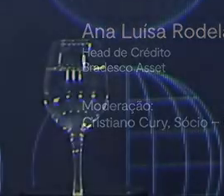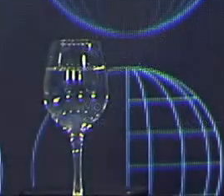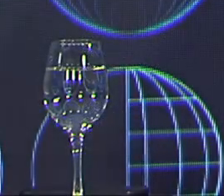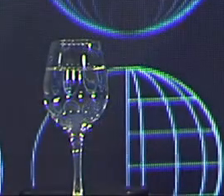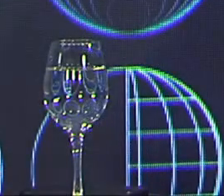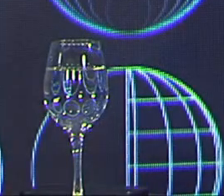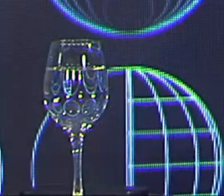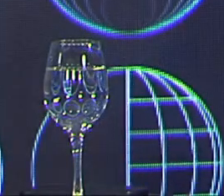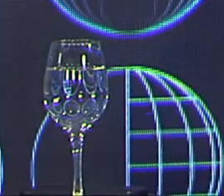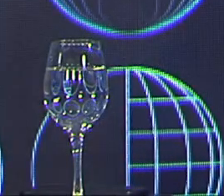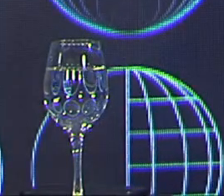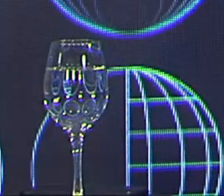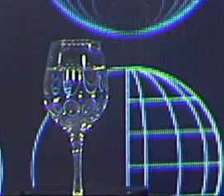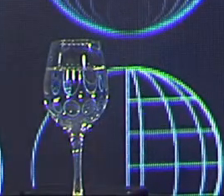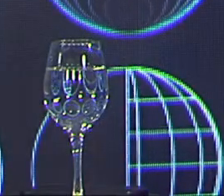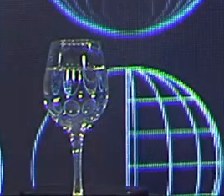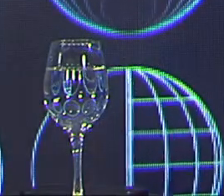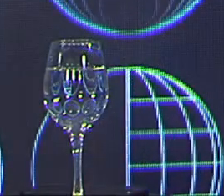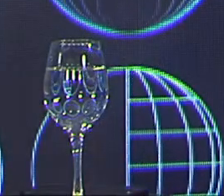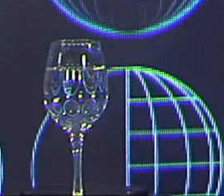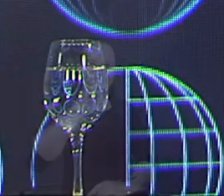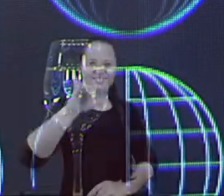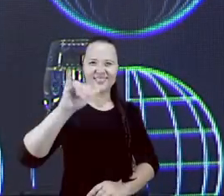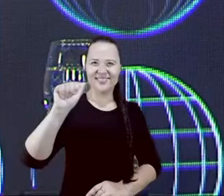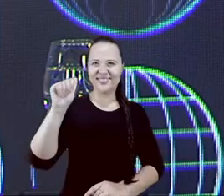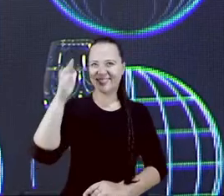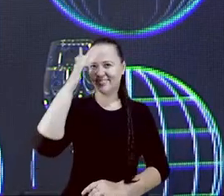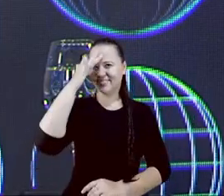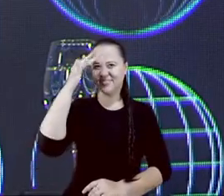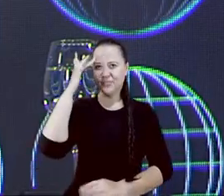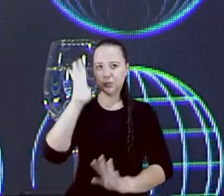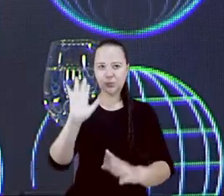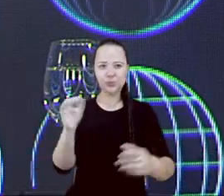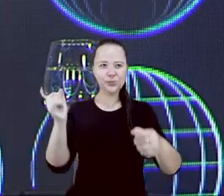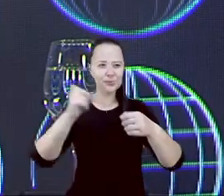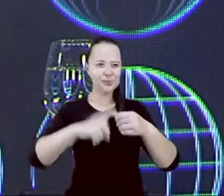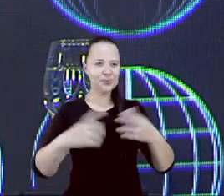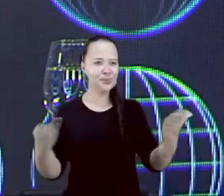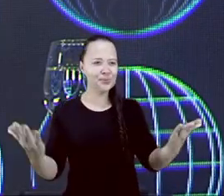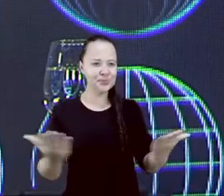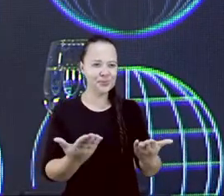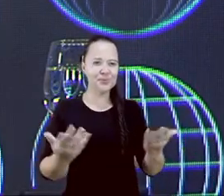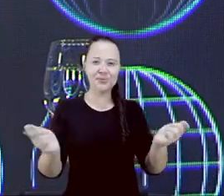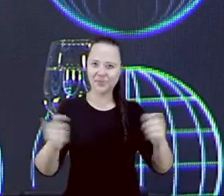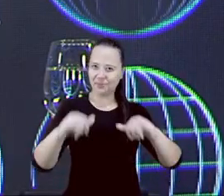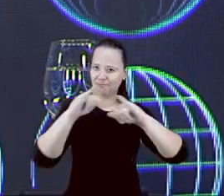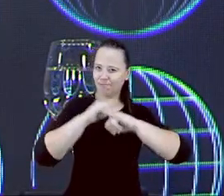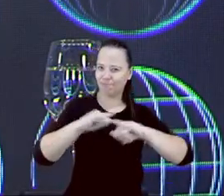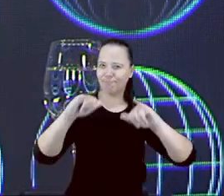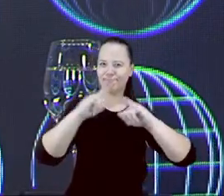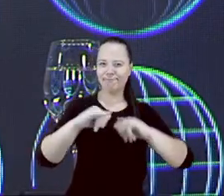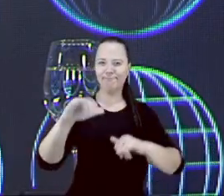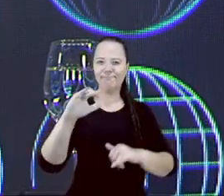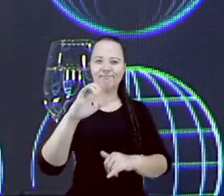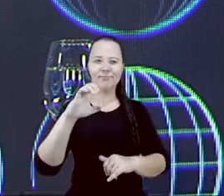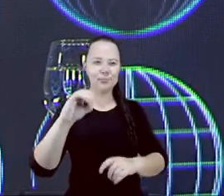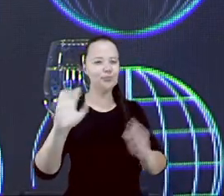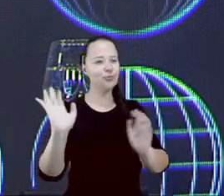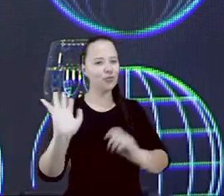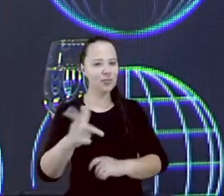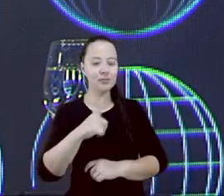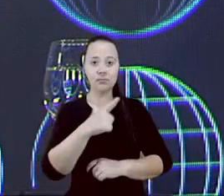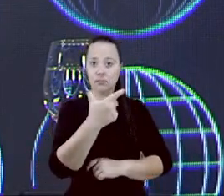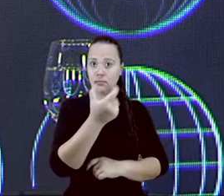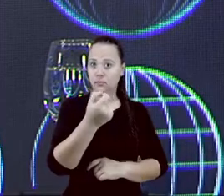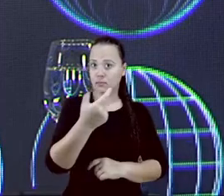Bom dia pessoal Estamos retomando aqui com a nossa agenda da Tech Windows BTG pactual 2023